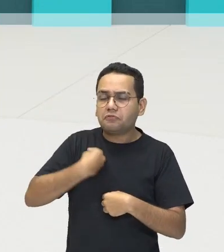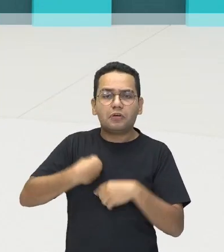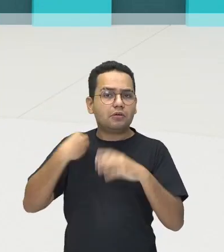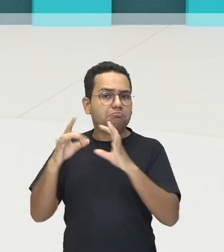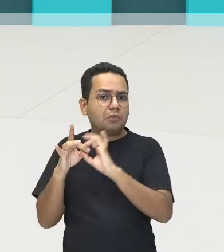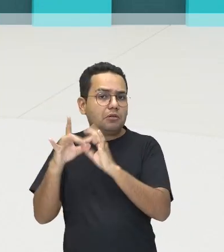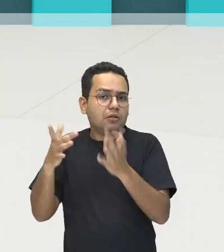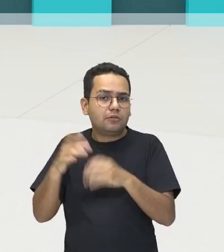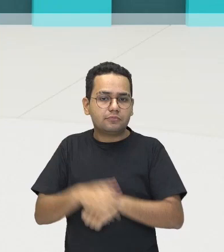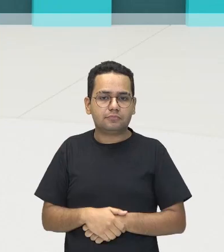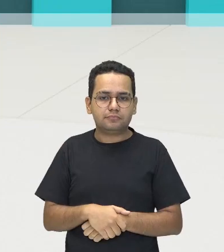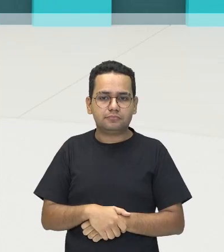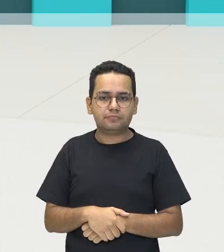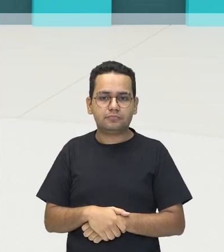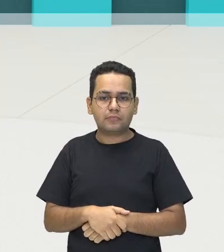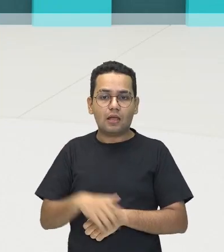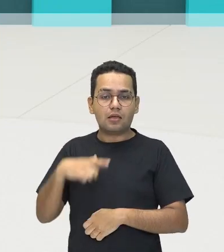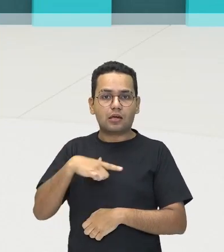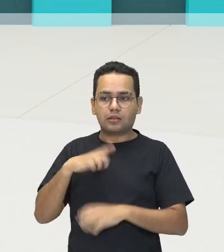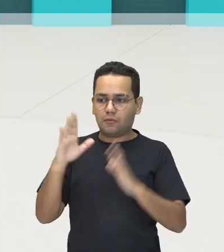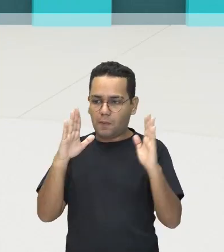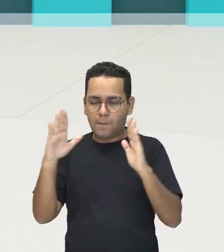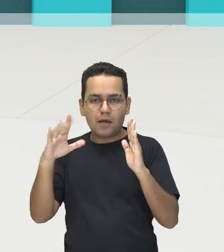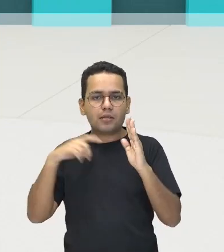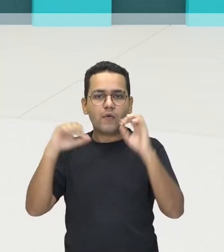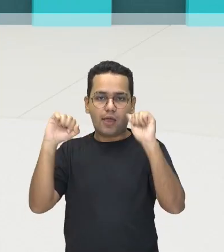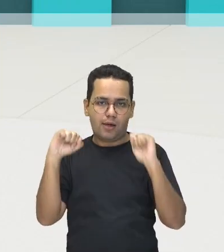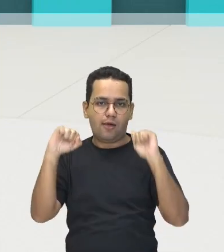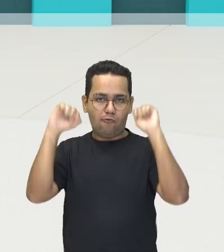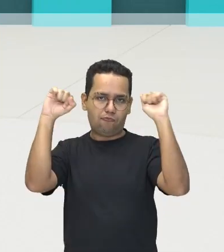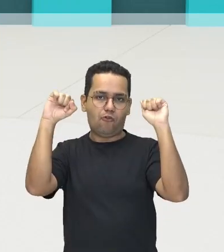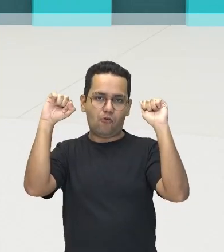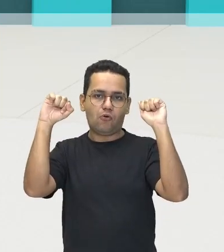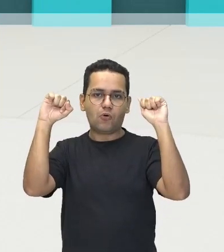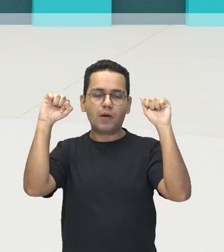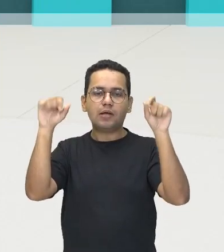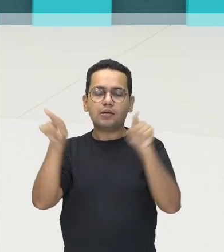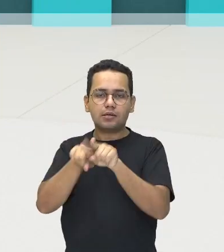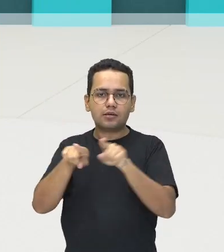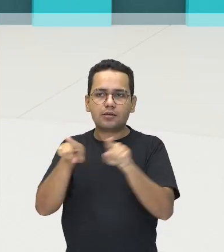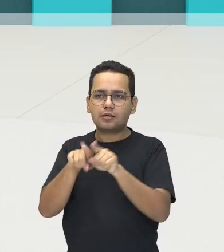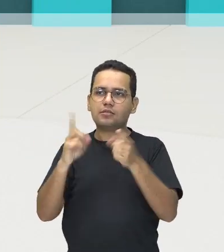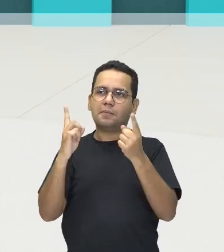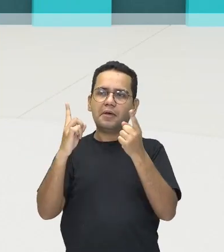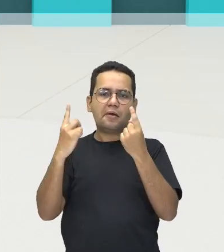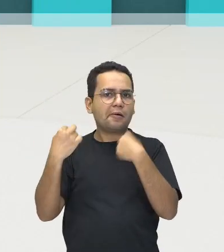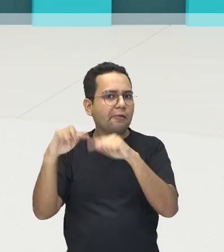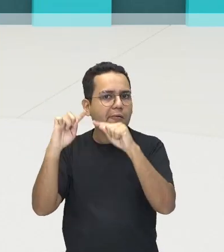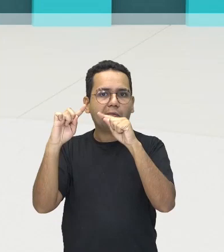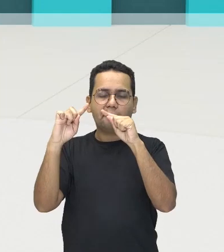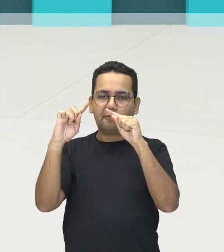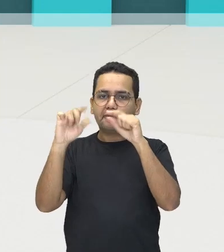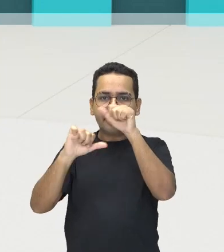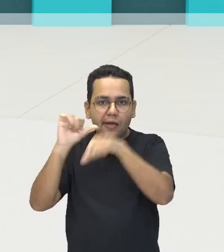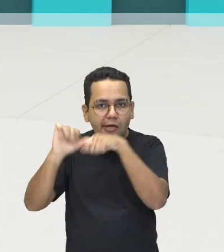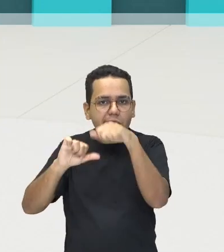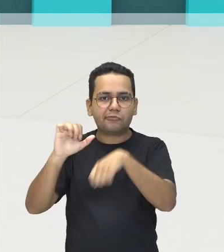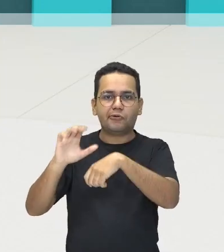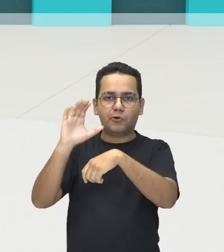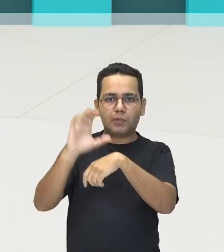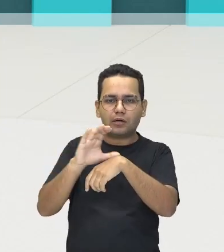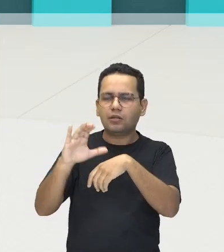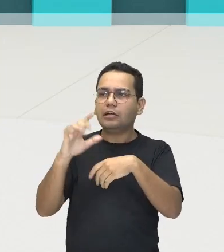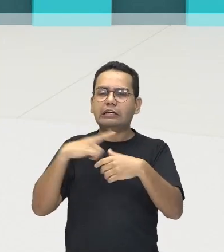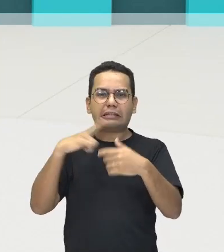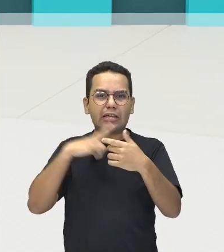época surgiu ali a Reforma Protestante, a Contra-Reforma Católica, que fizeram aí com que o indivíduo ficasse confuso.